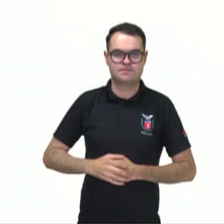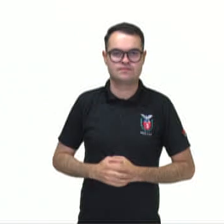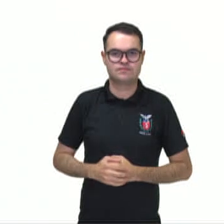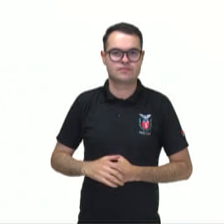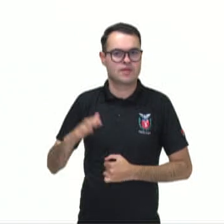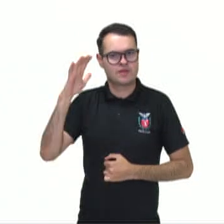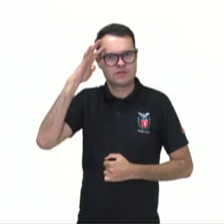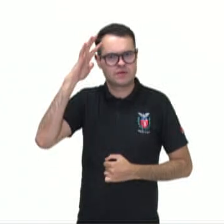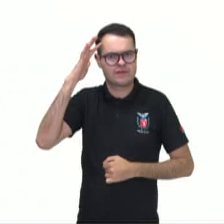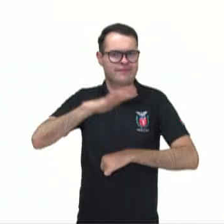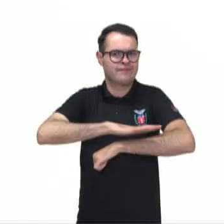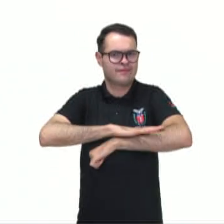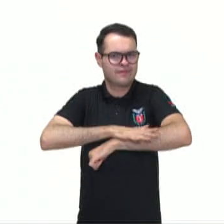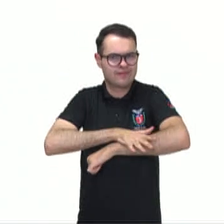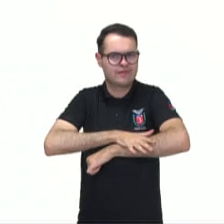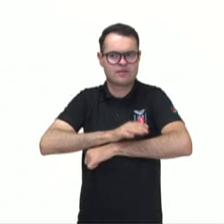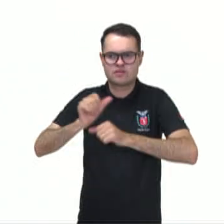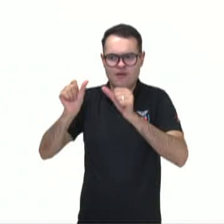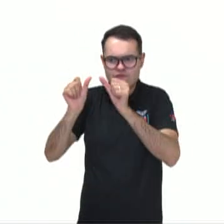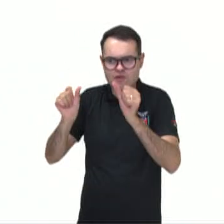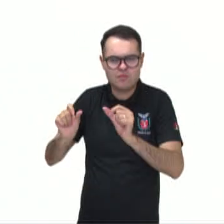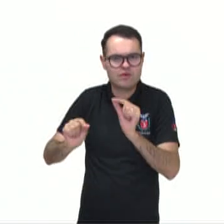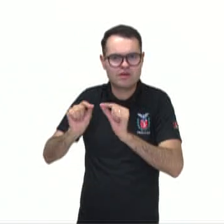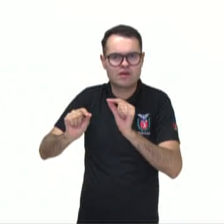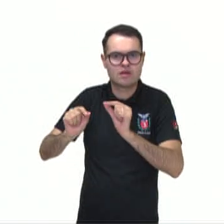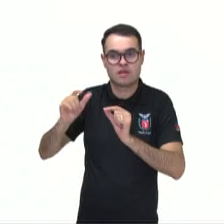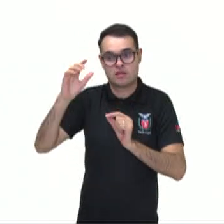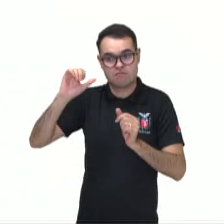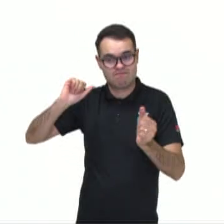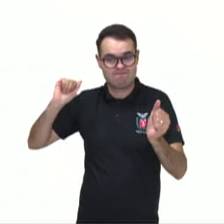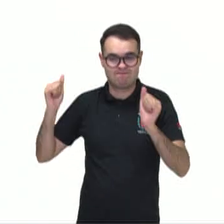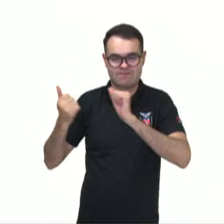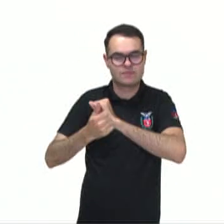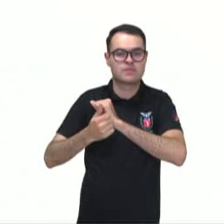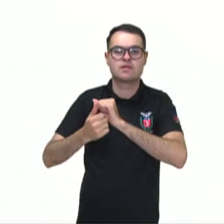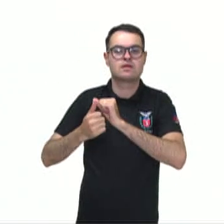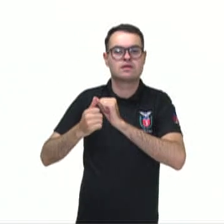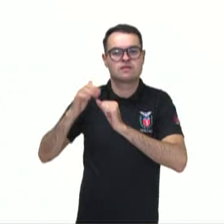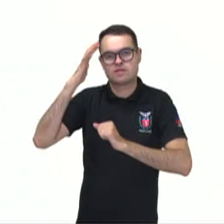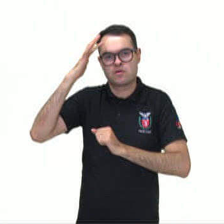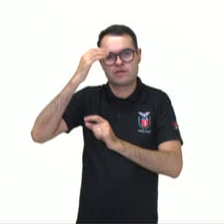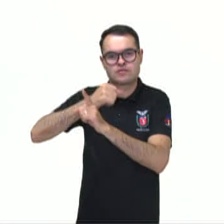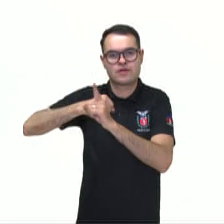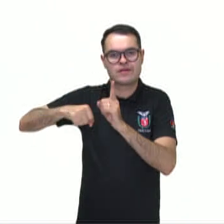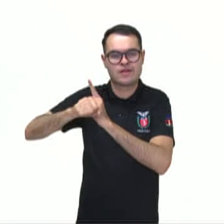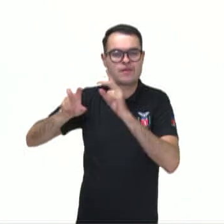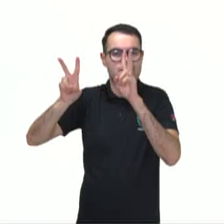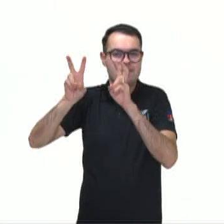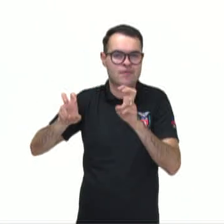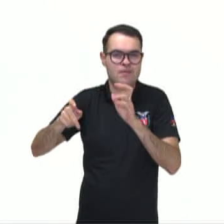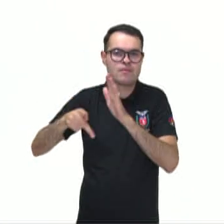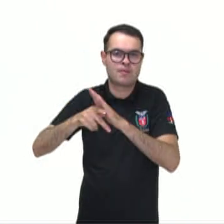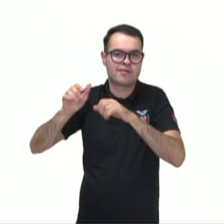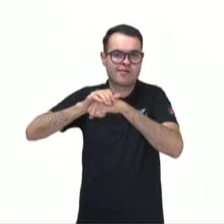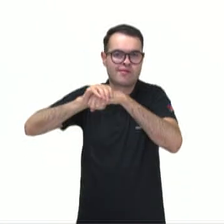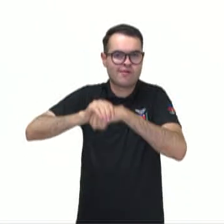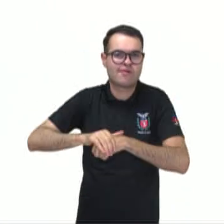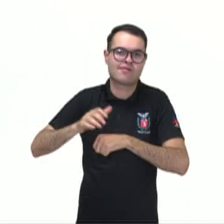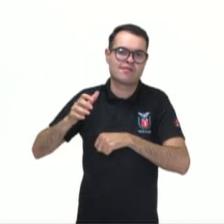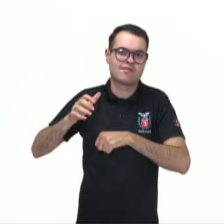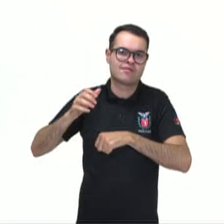Teorias racistas tomaram como formas de teorias sociais, como contexto, por exemplo, do colonialismo do século